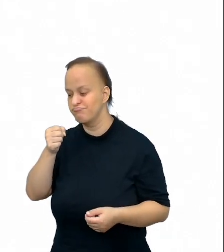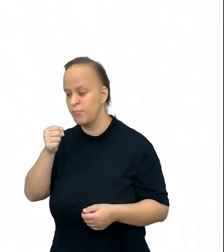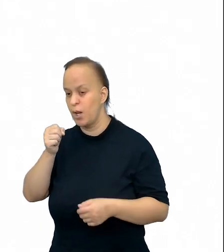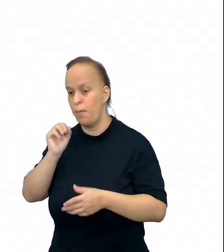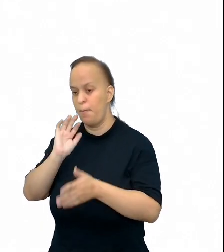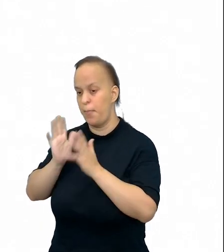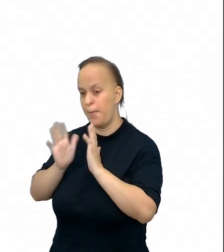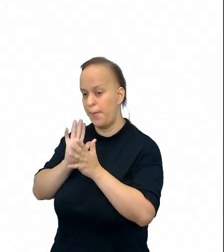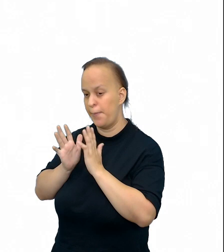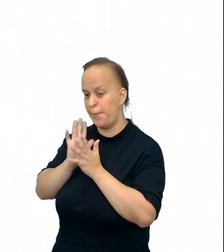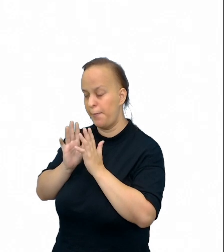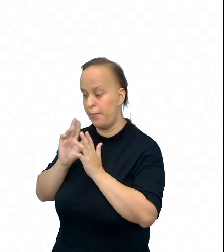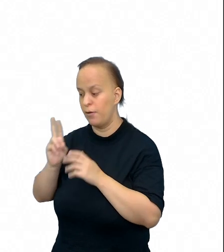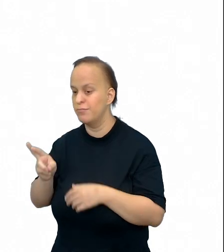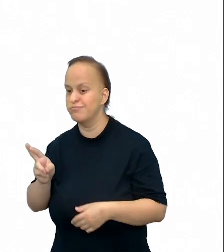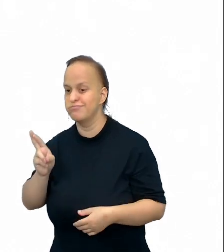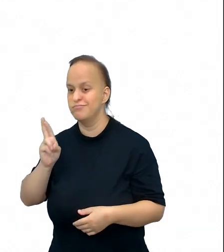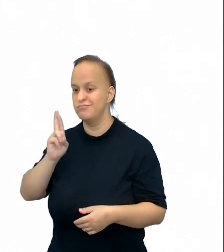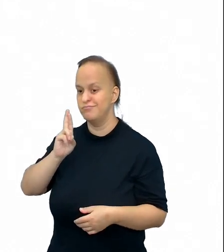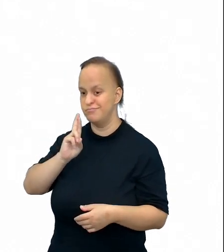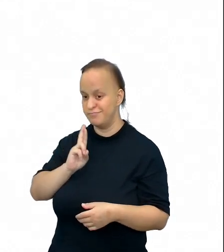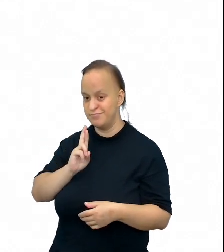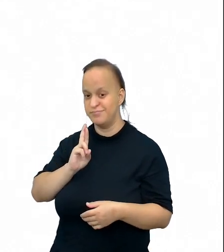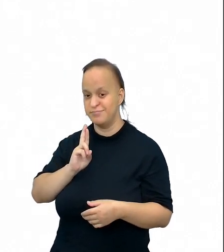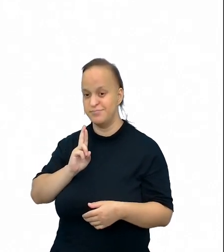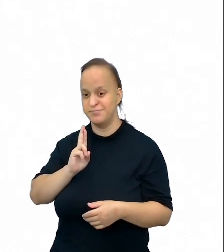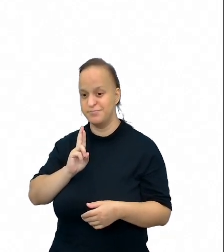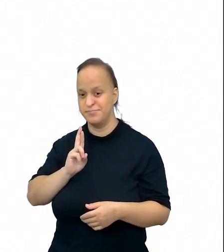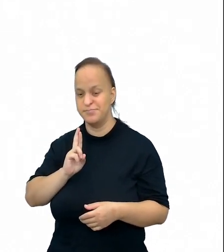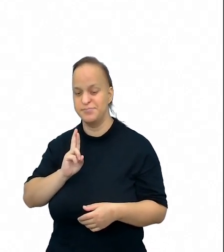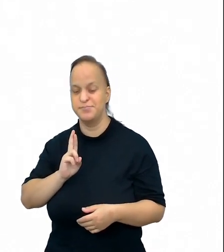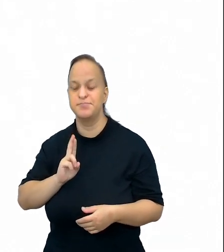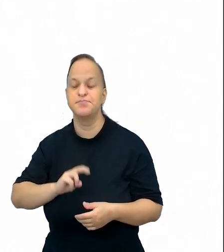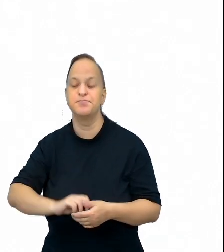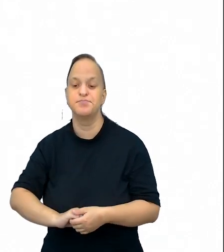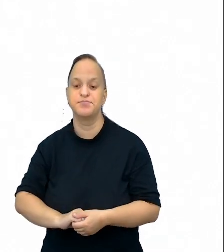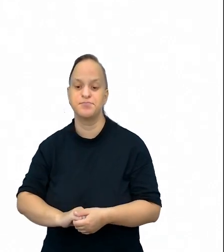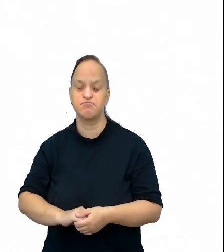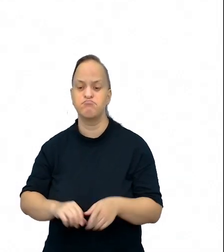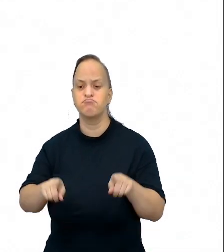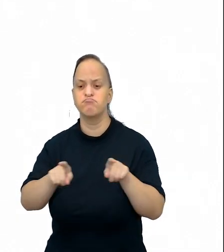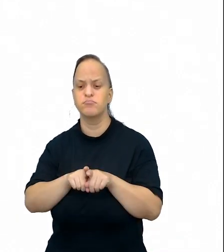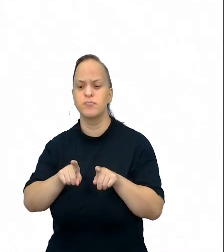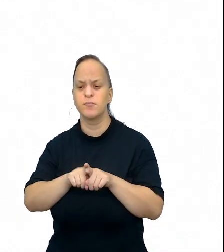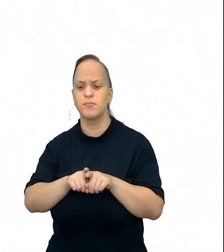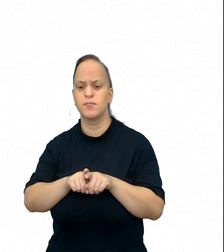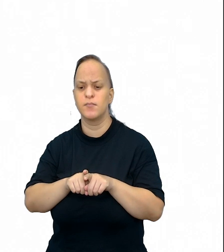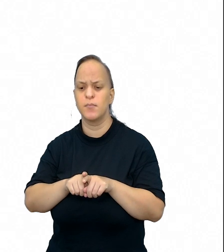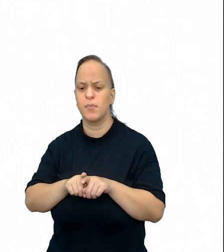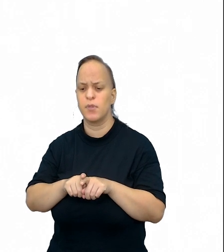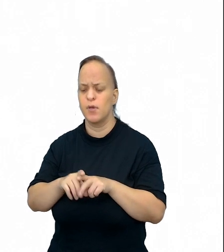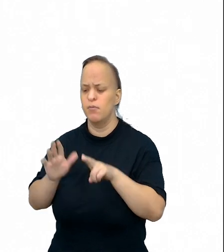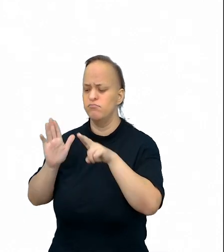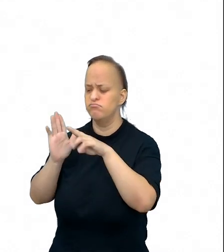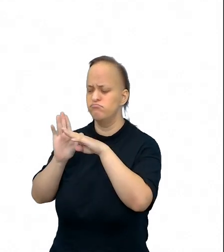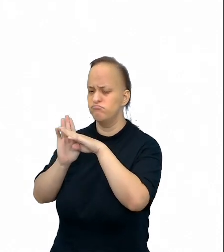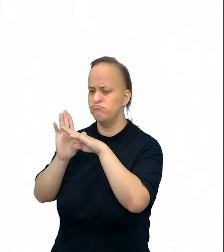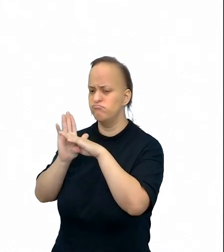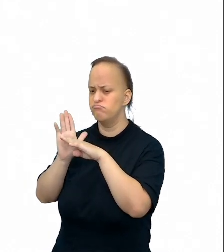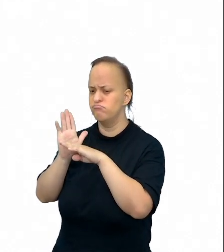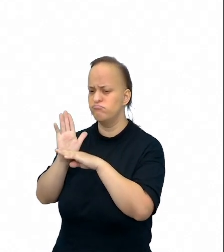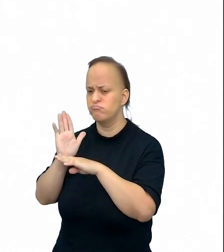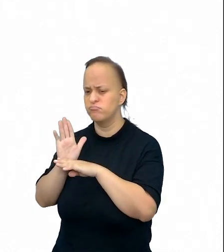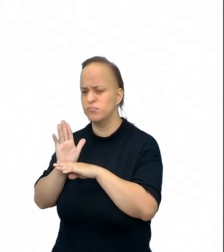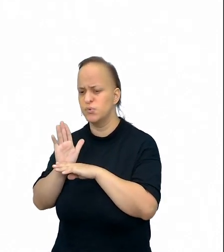respondendo. Identificam os pontos de vista, os valores e os atos de linguagem, observando os padrões ideológicos que estão ali